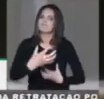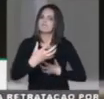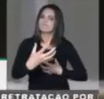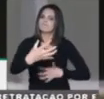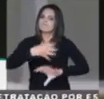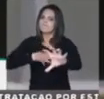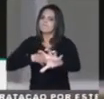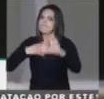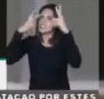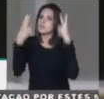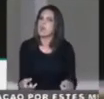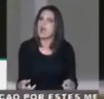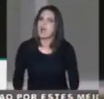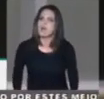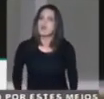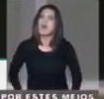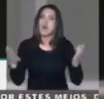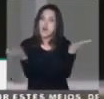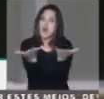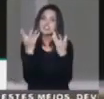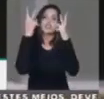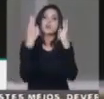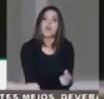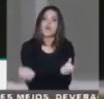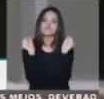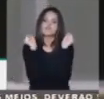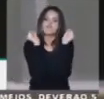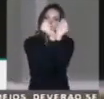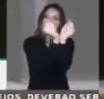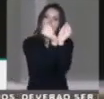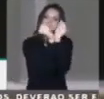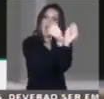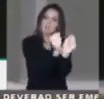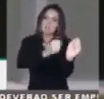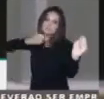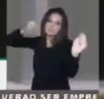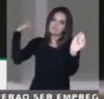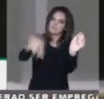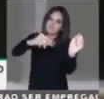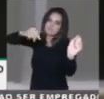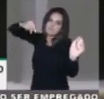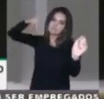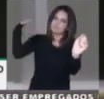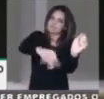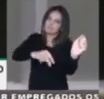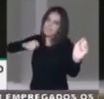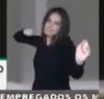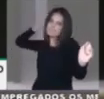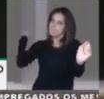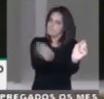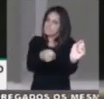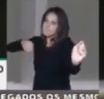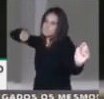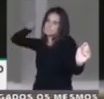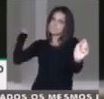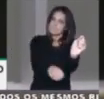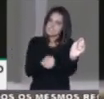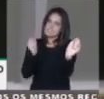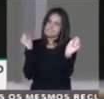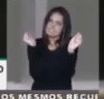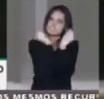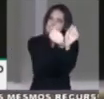Nós fomos para o tronco hoje, deputada Gendira, nós fomos colocados no tronco, vieram um